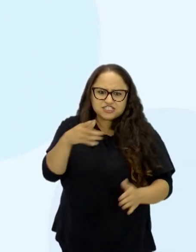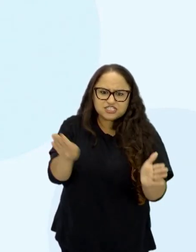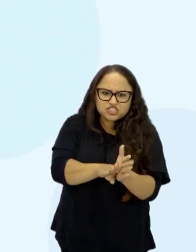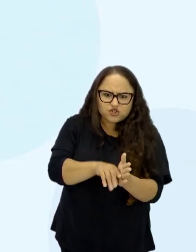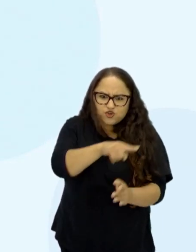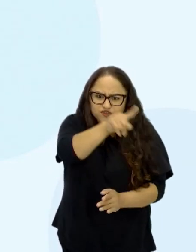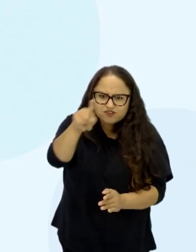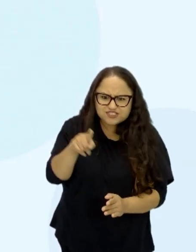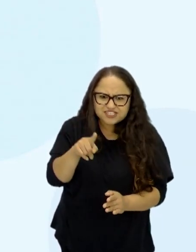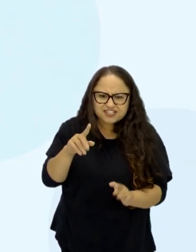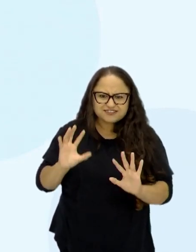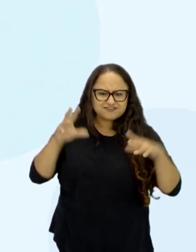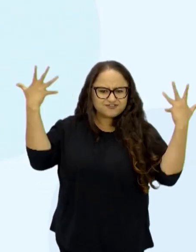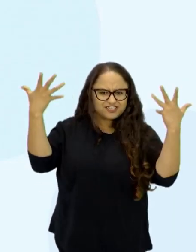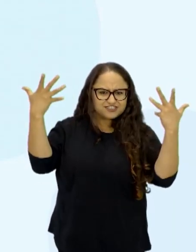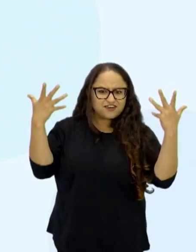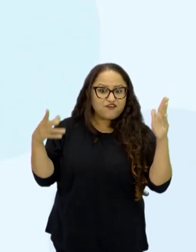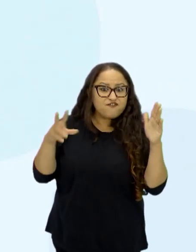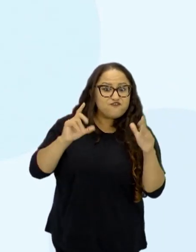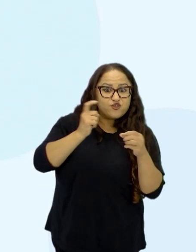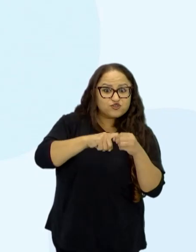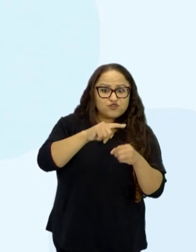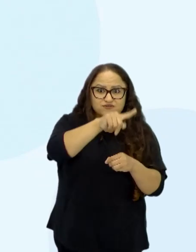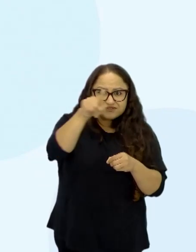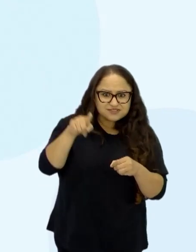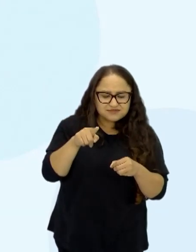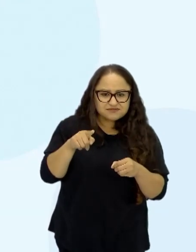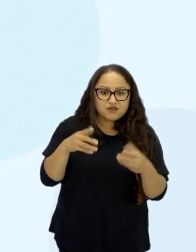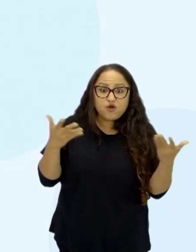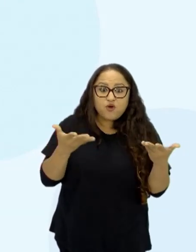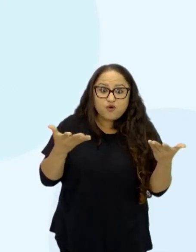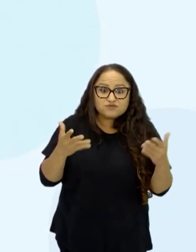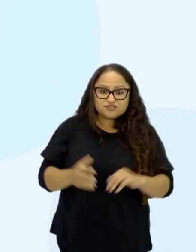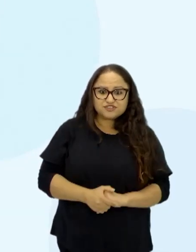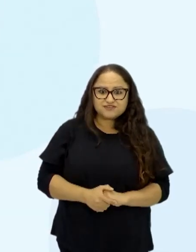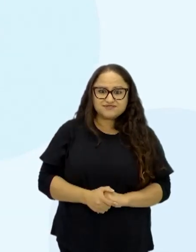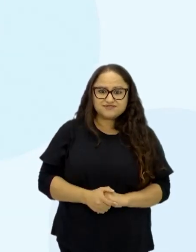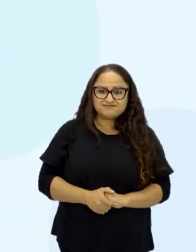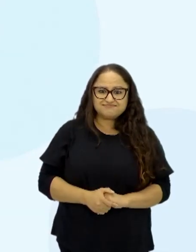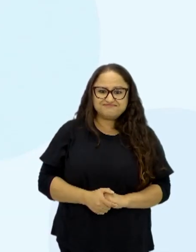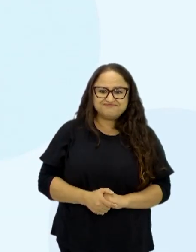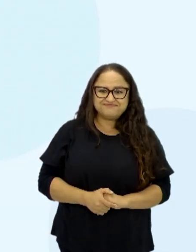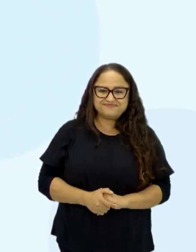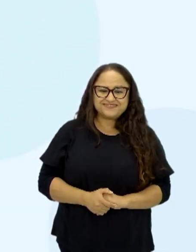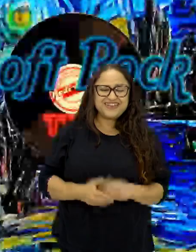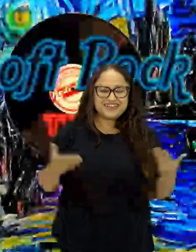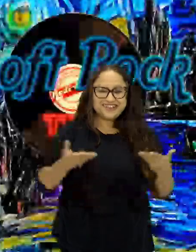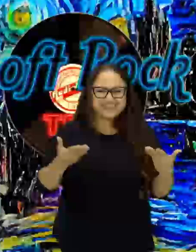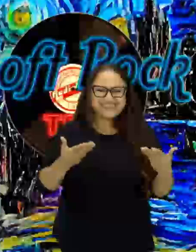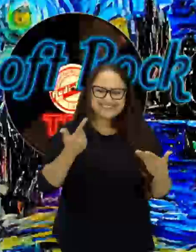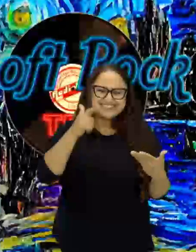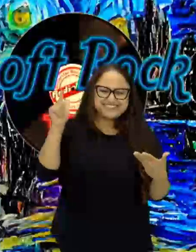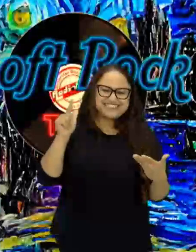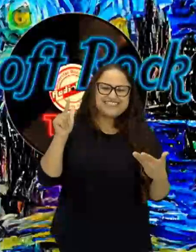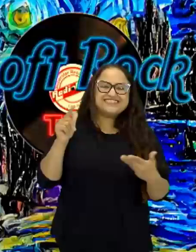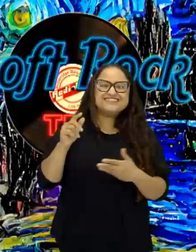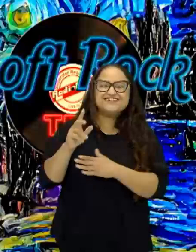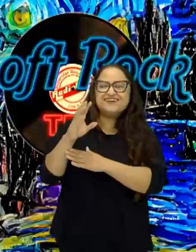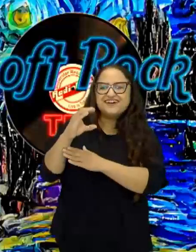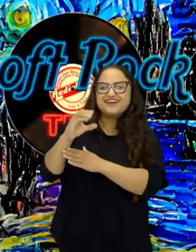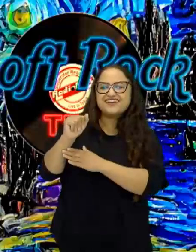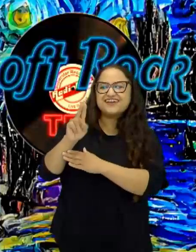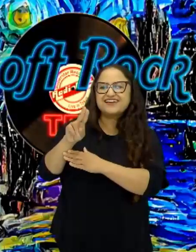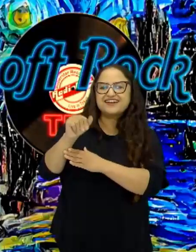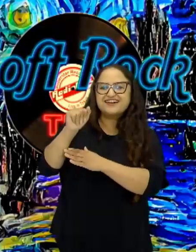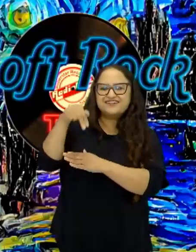planeta. Planeta, para onde? Né? Muito legal. E aí a próxima é do nosso amigo Cauã. Então, essa daí eu achei super